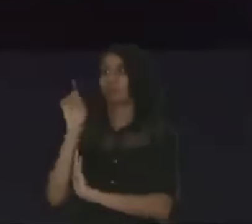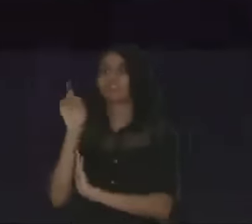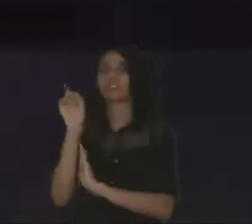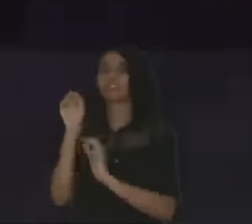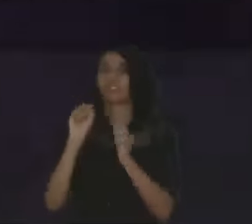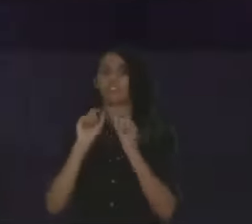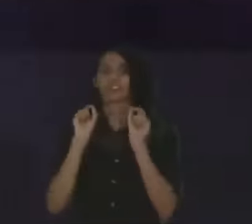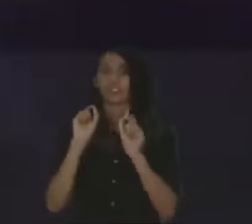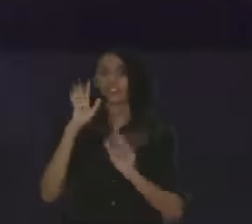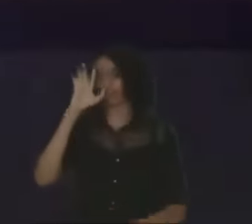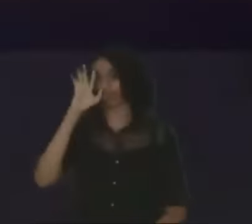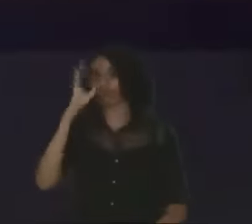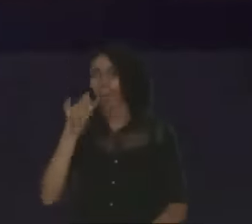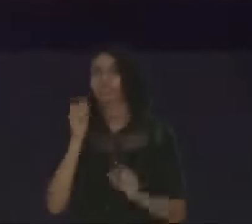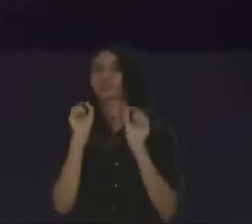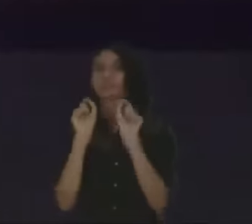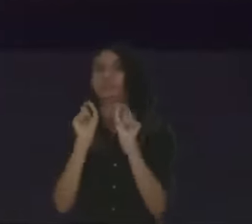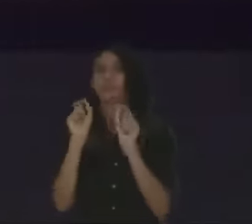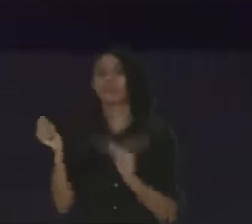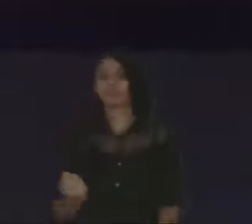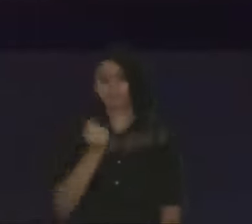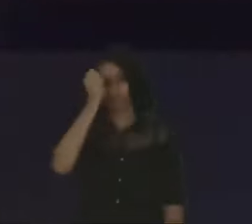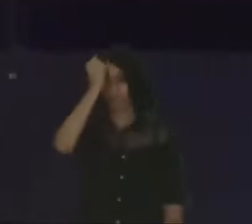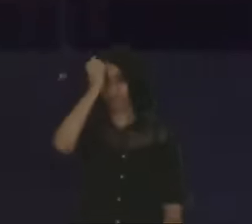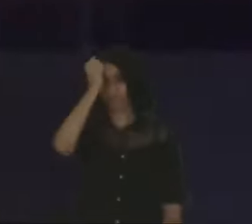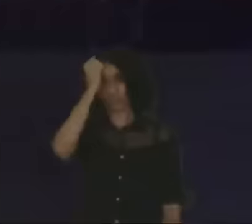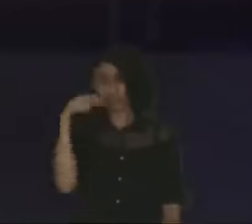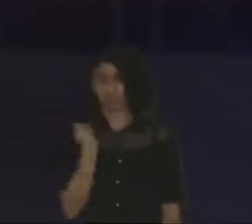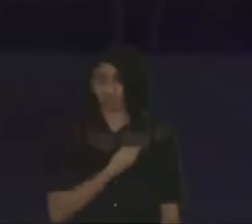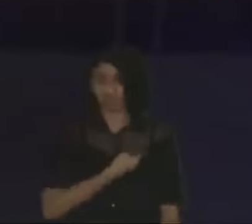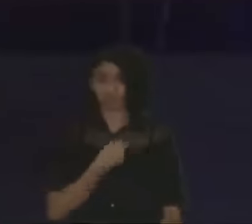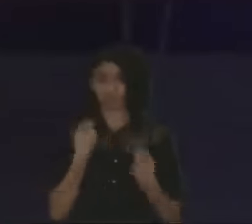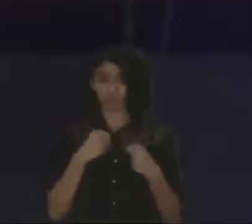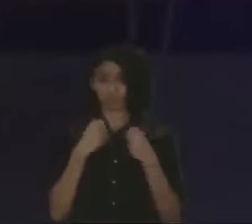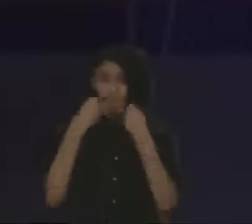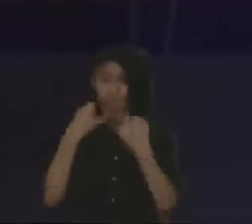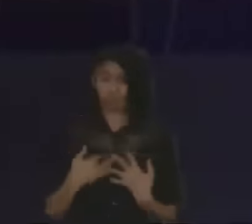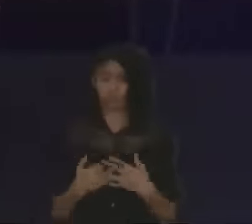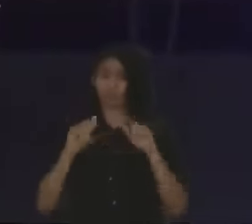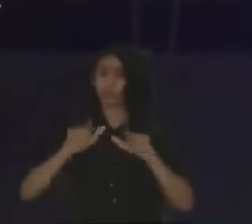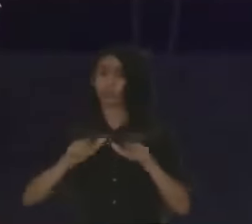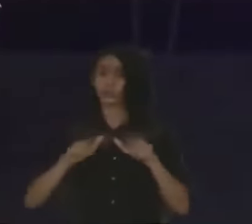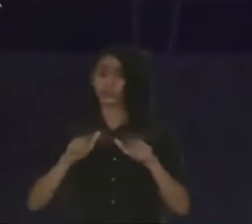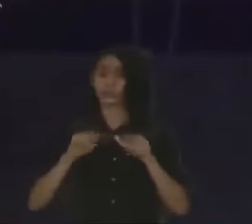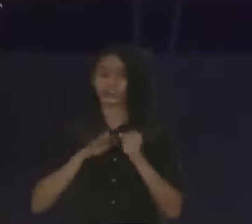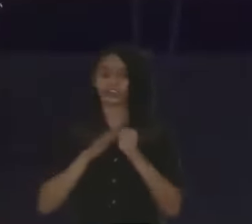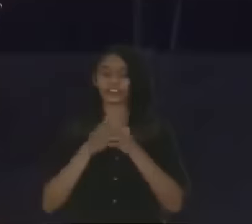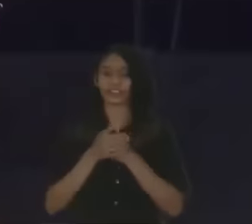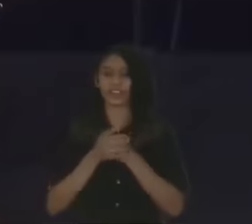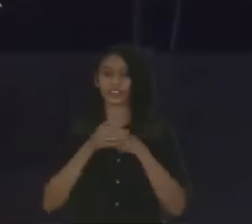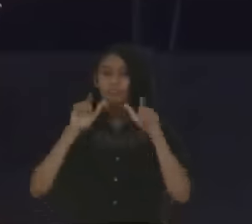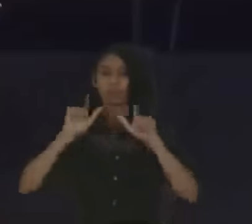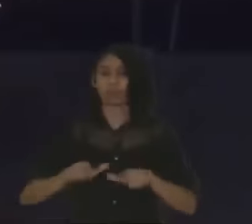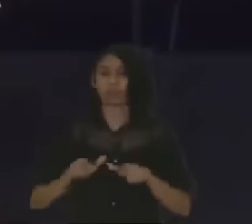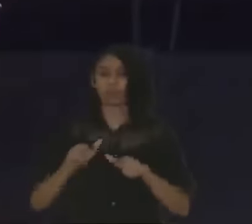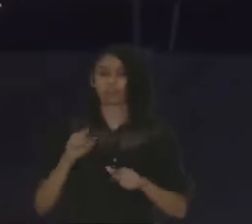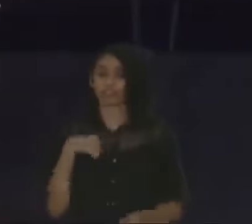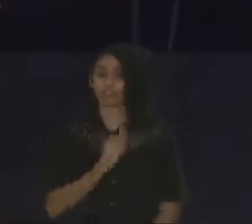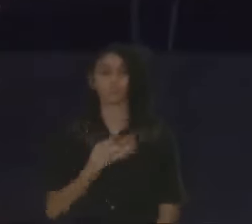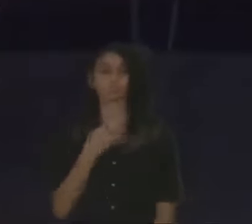arrependo de medo eu preciso te dizer Lugar Secreto é um lugar de reconhecermos que